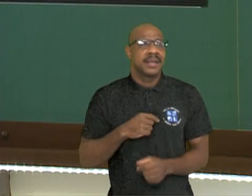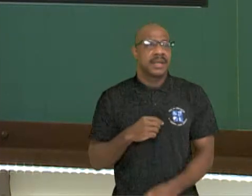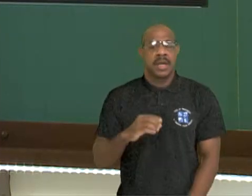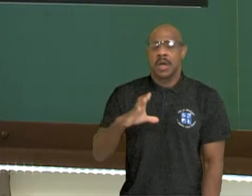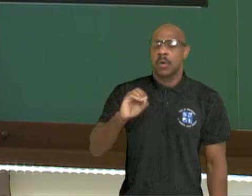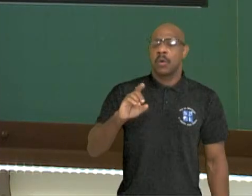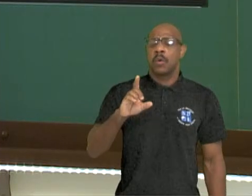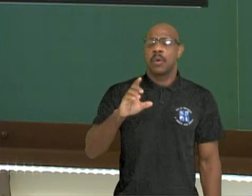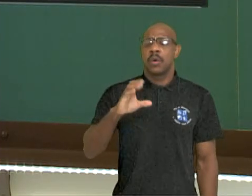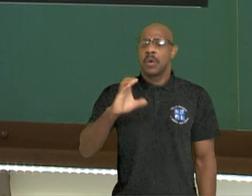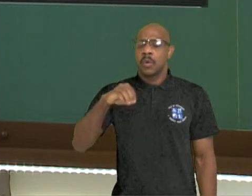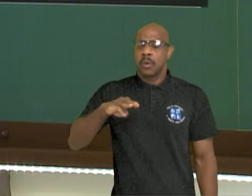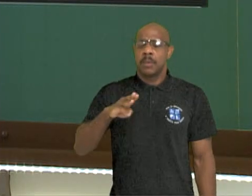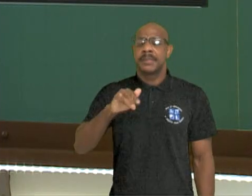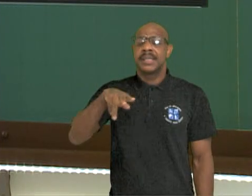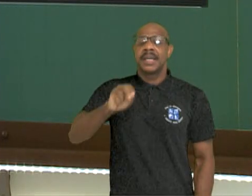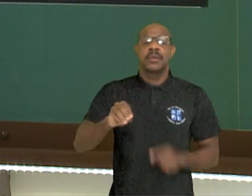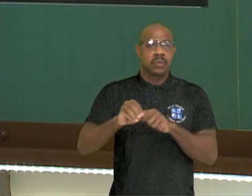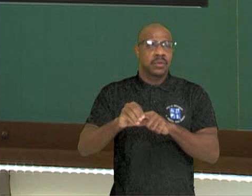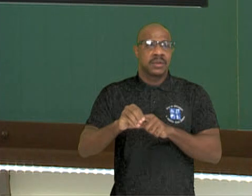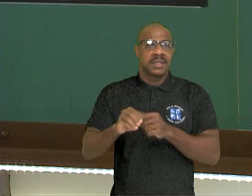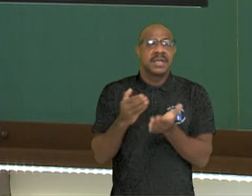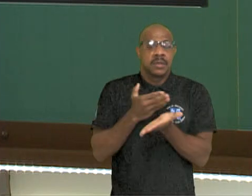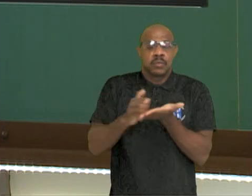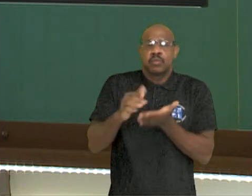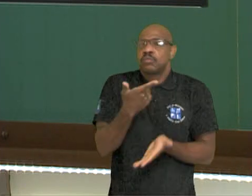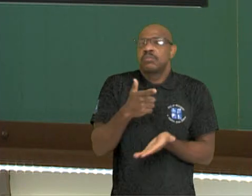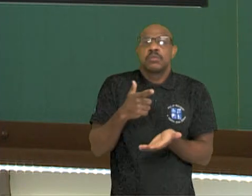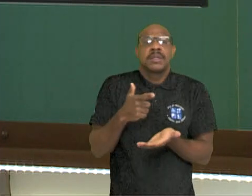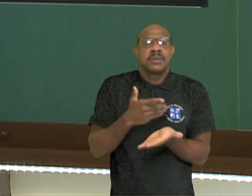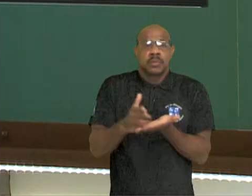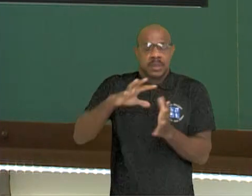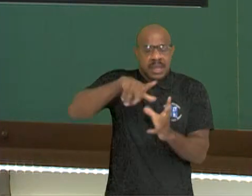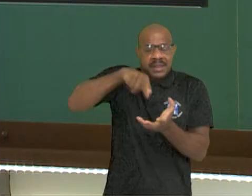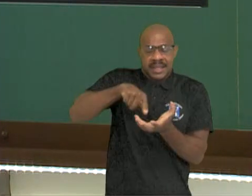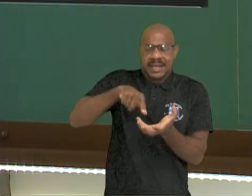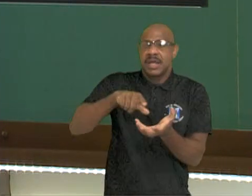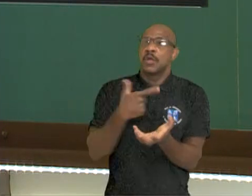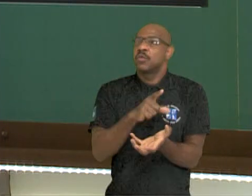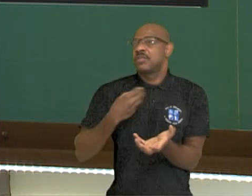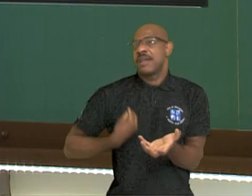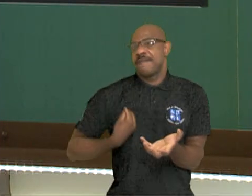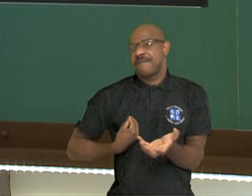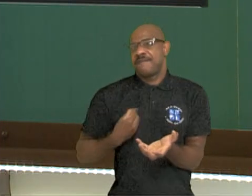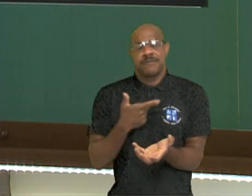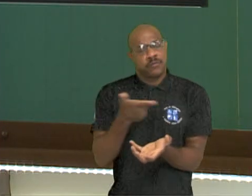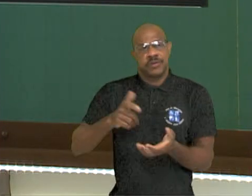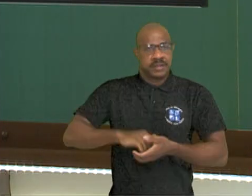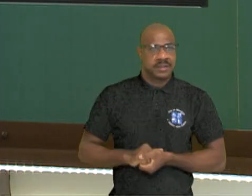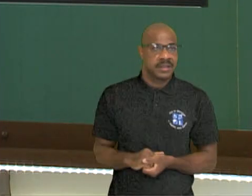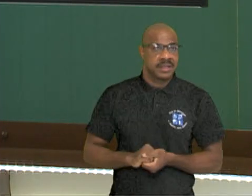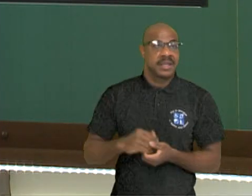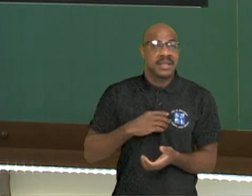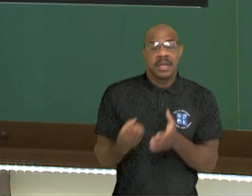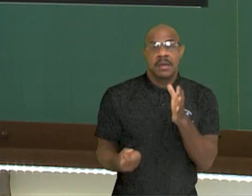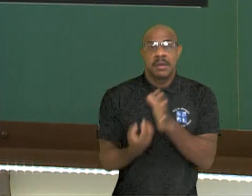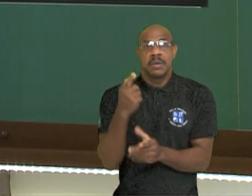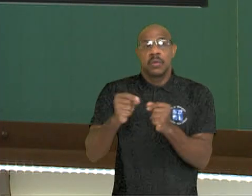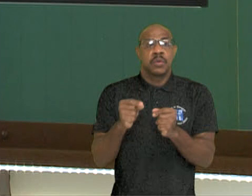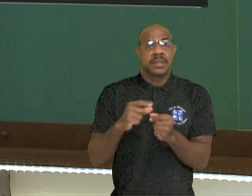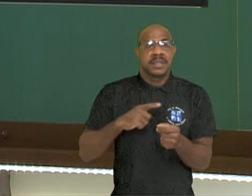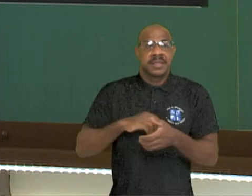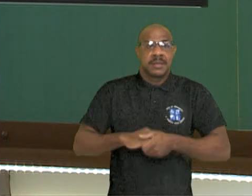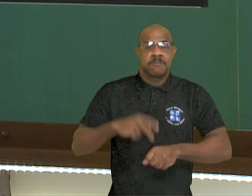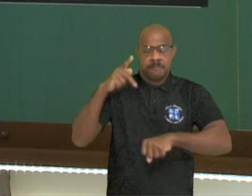aconteceu no pré-cambriano de mais importante? O resfriamento da superfície. E aí nós vamos ter a formação das rochas